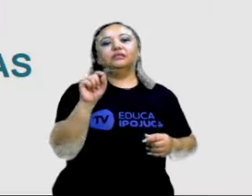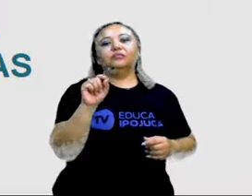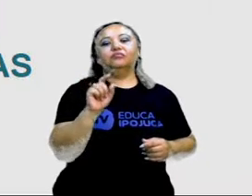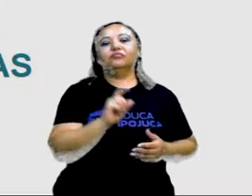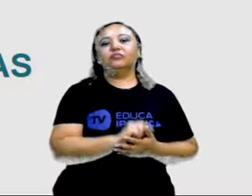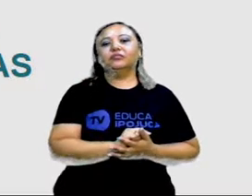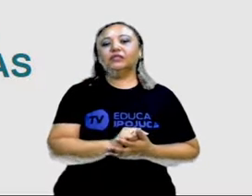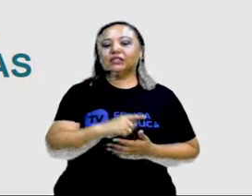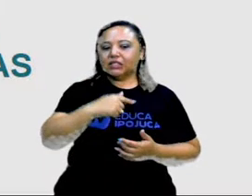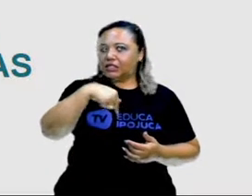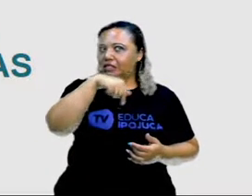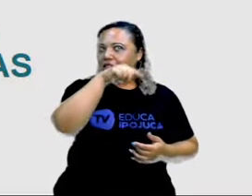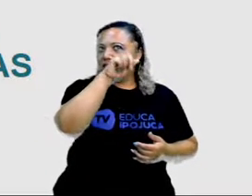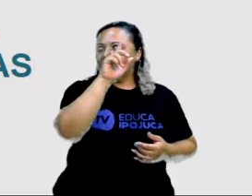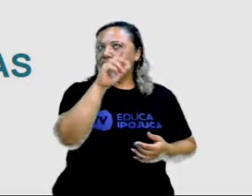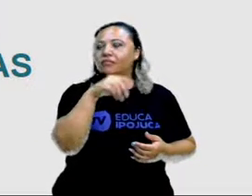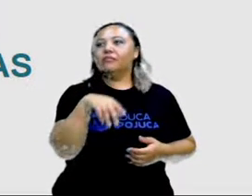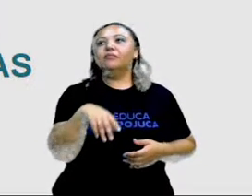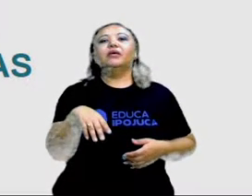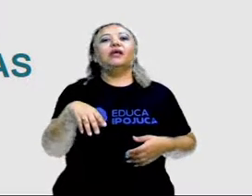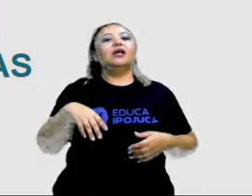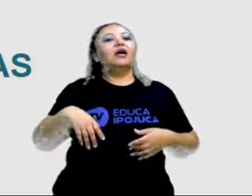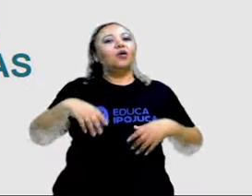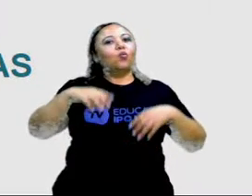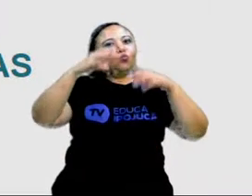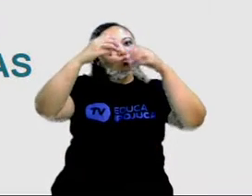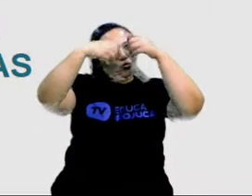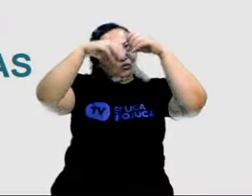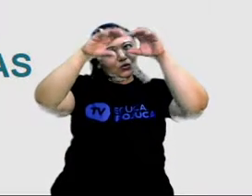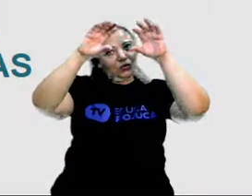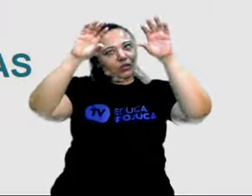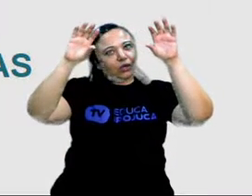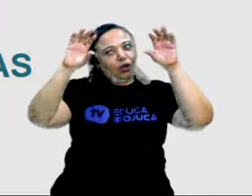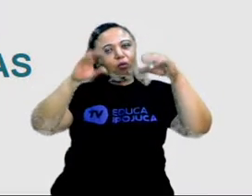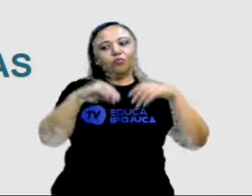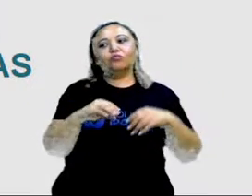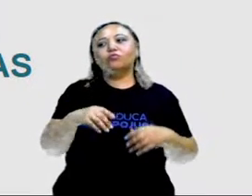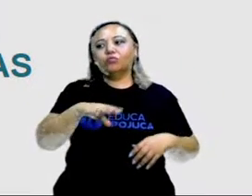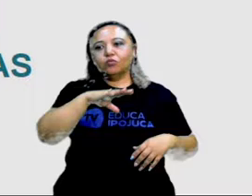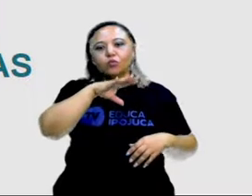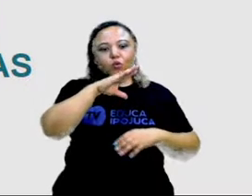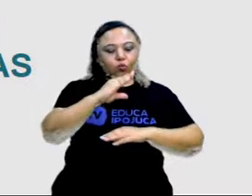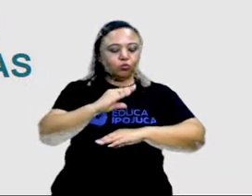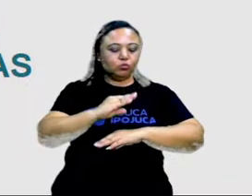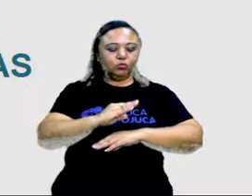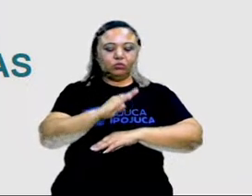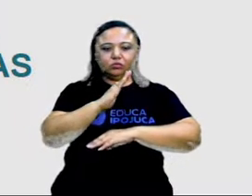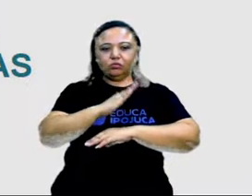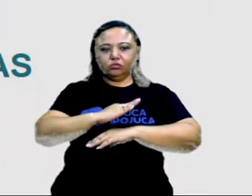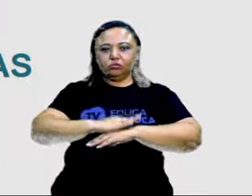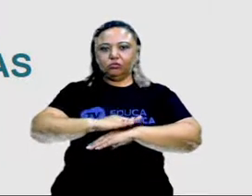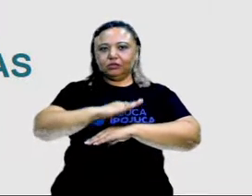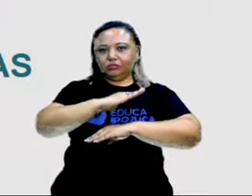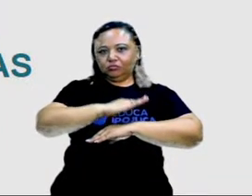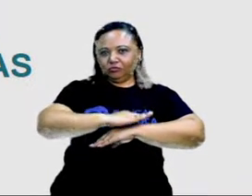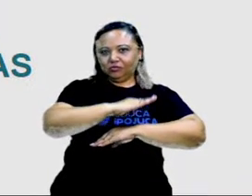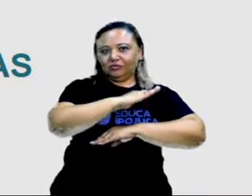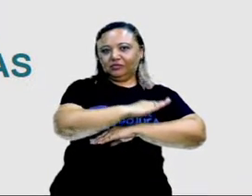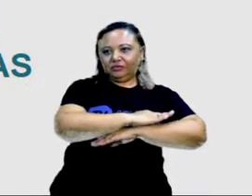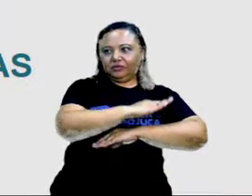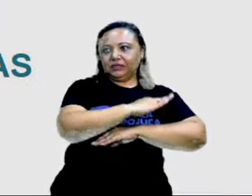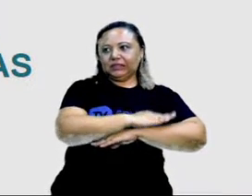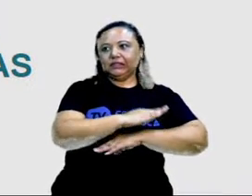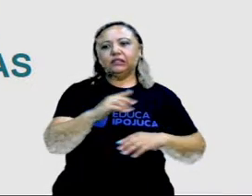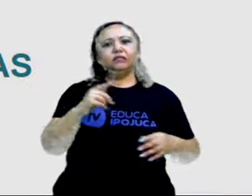sapo. Logo ele, pesadão, não aguentava nem correr. Quem